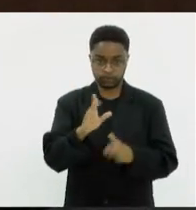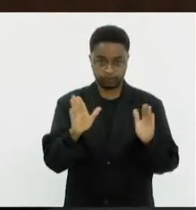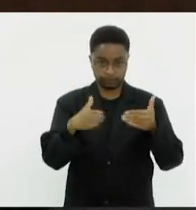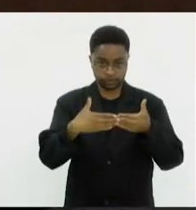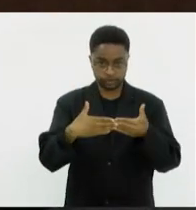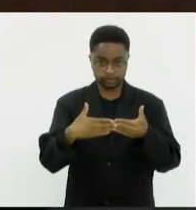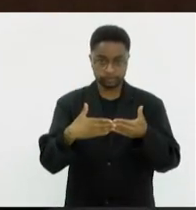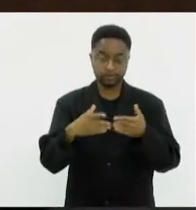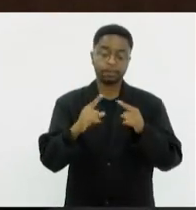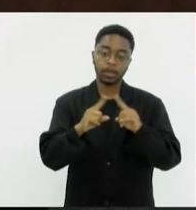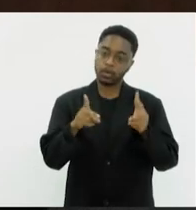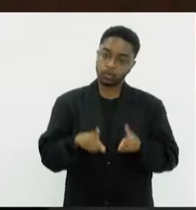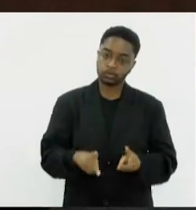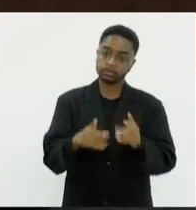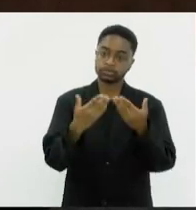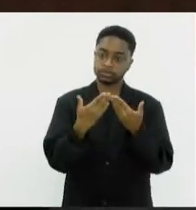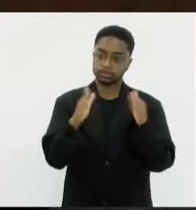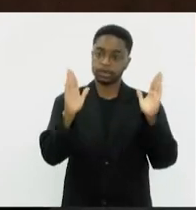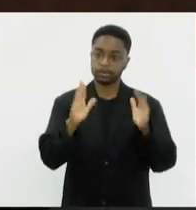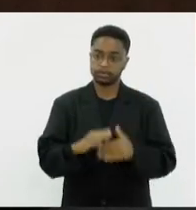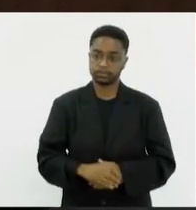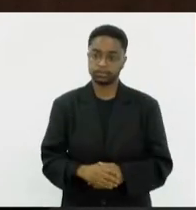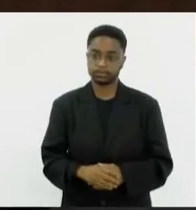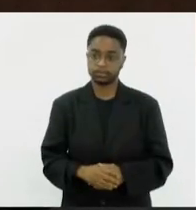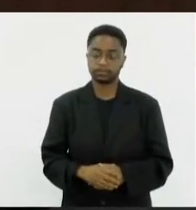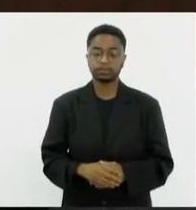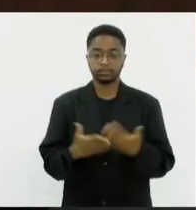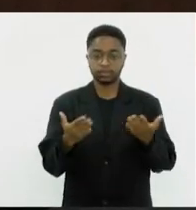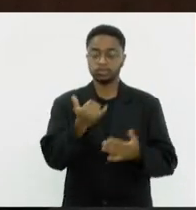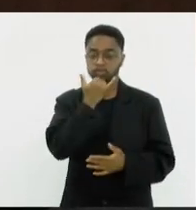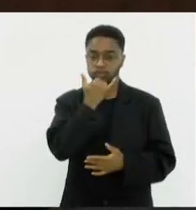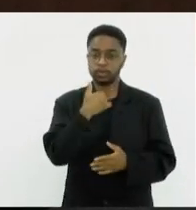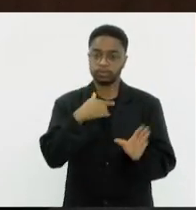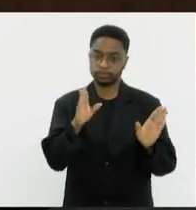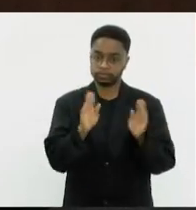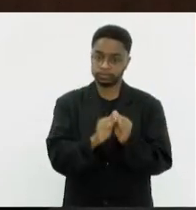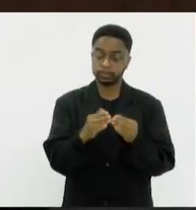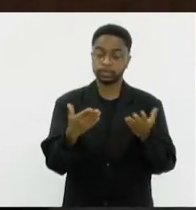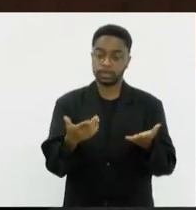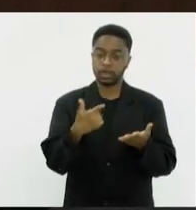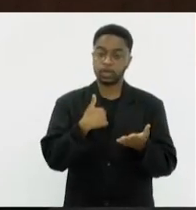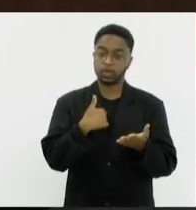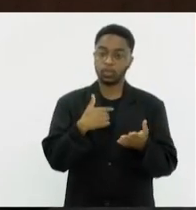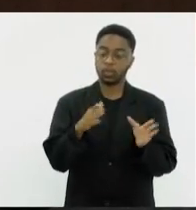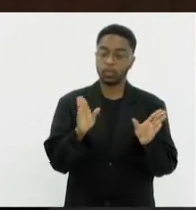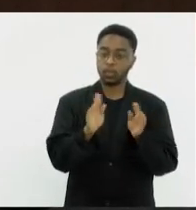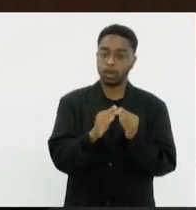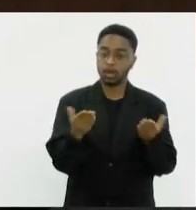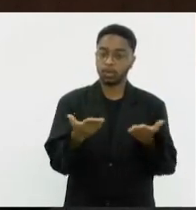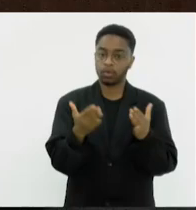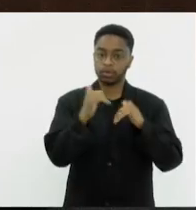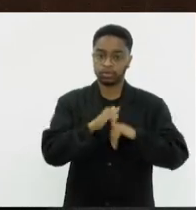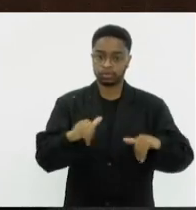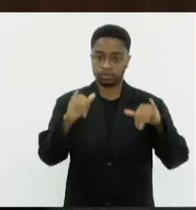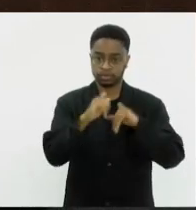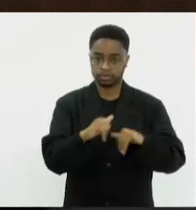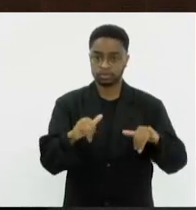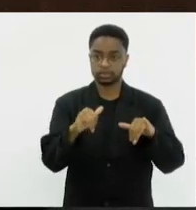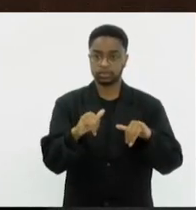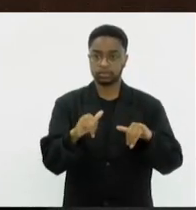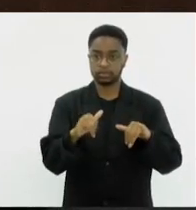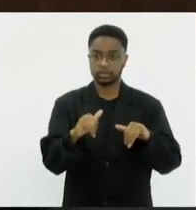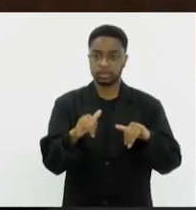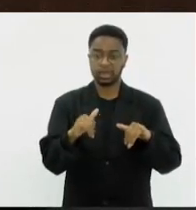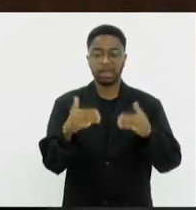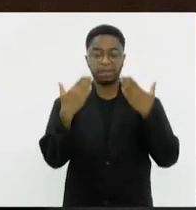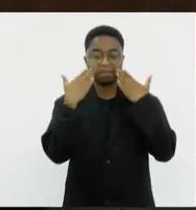mantinha estabelecimentos deputado abertos. Deputado Flávio Serafini, então, para concluir. Desculpa, Vossa Excelência. Então eu vou concluir dizendo que esse show de horrores